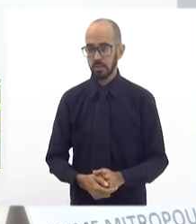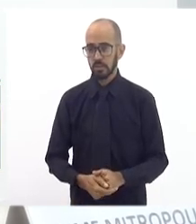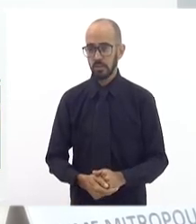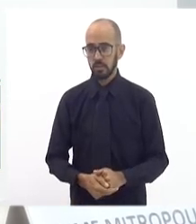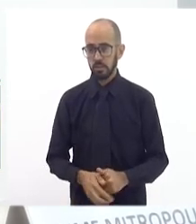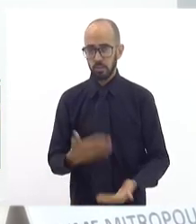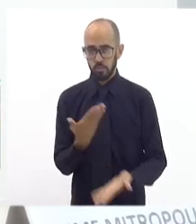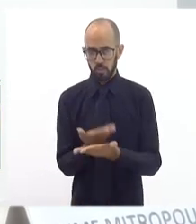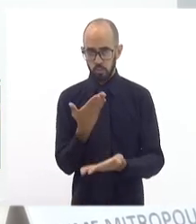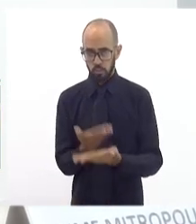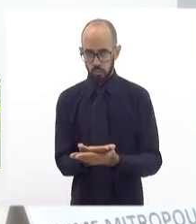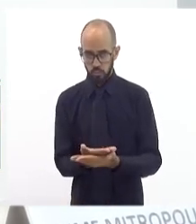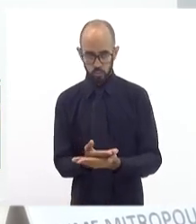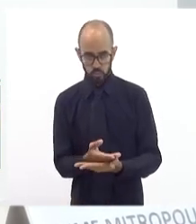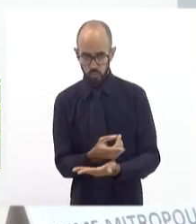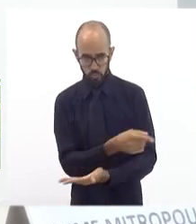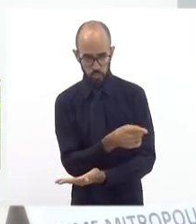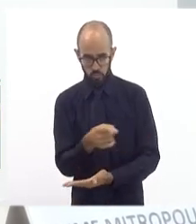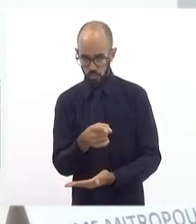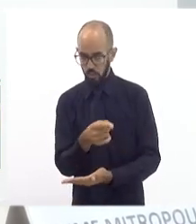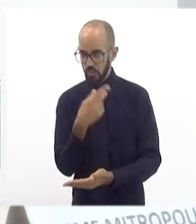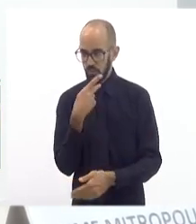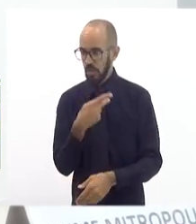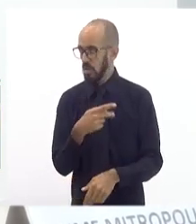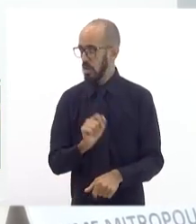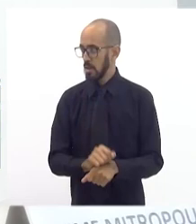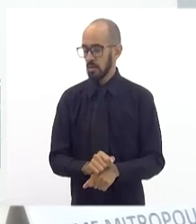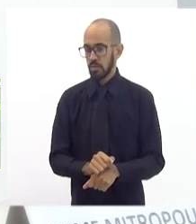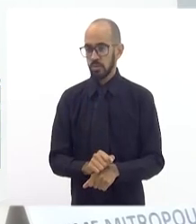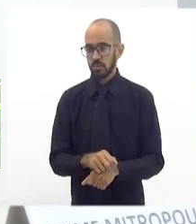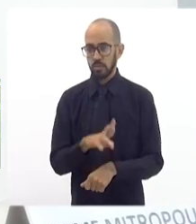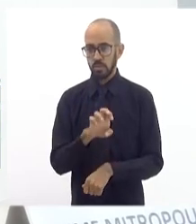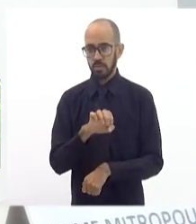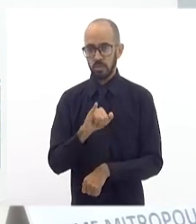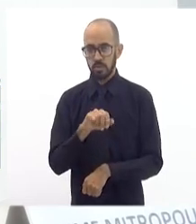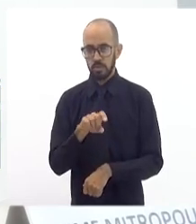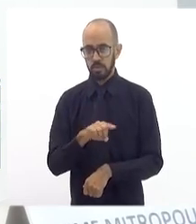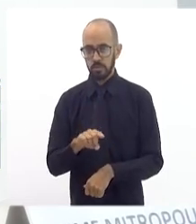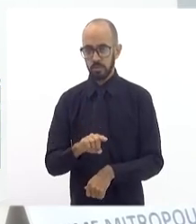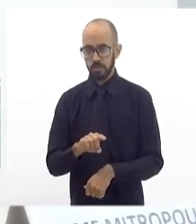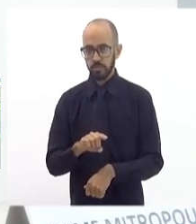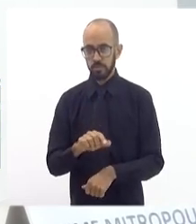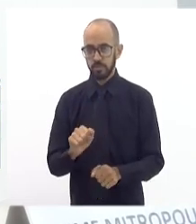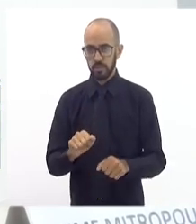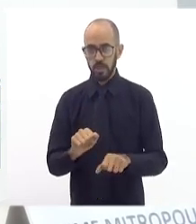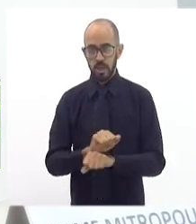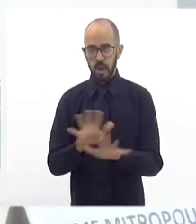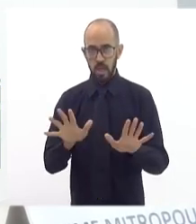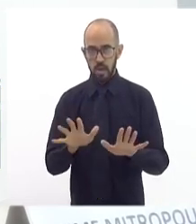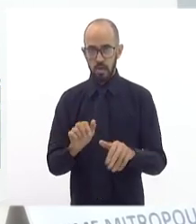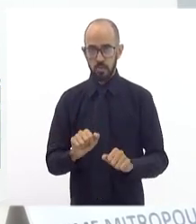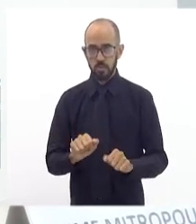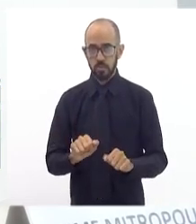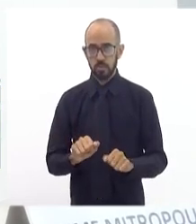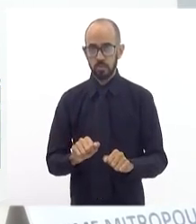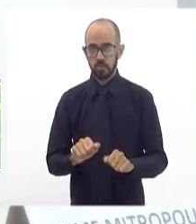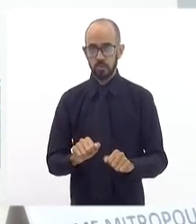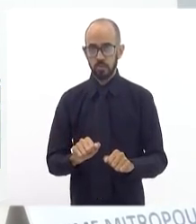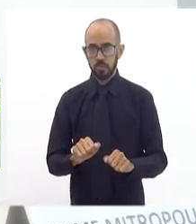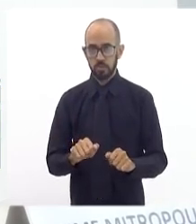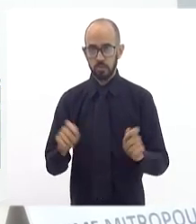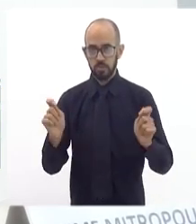e os estudos que o senhor estão mencionando através de Raios isso tá bem claro na inicial ainda que em tese fosse